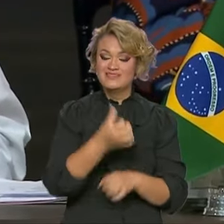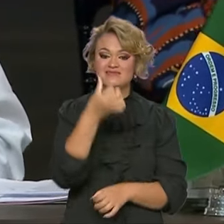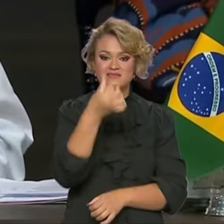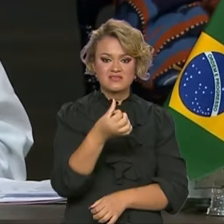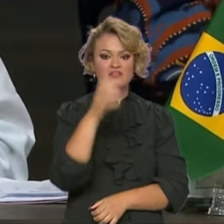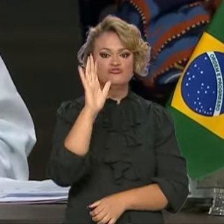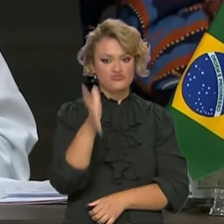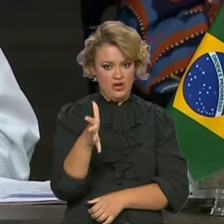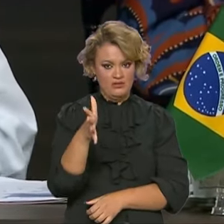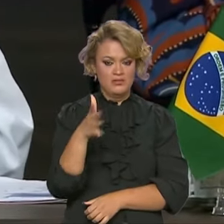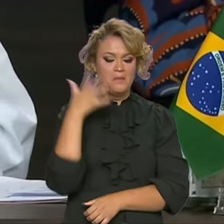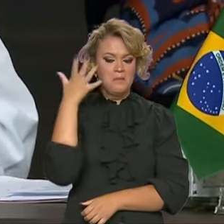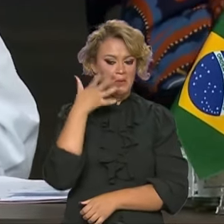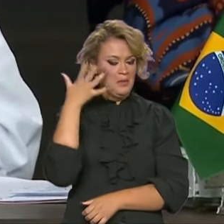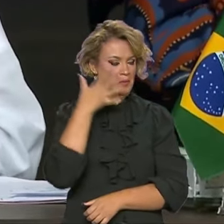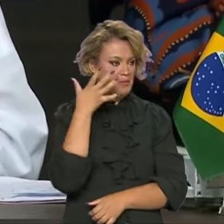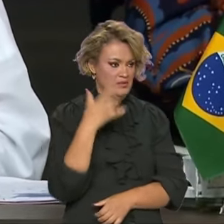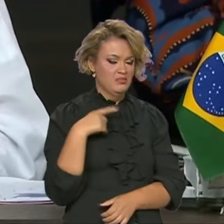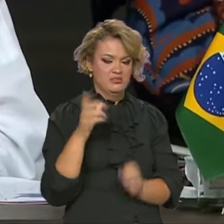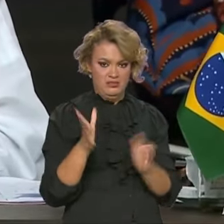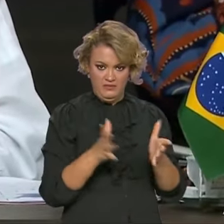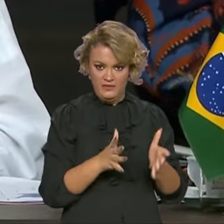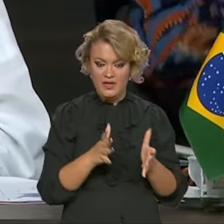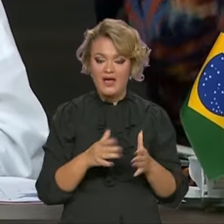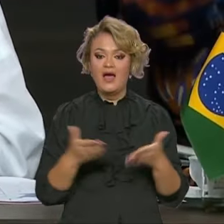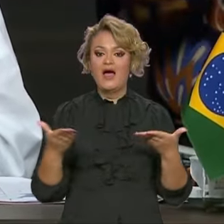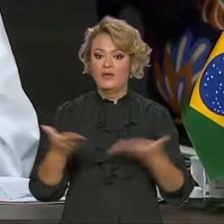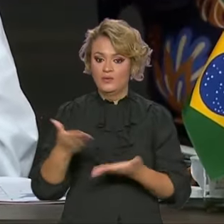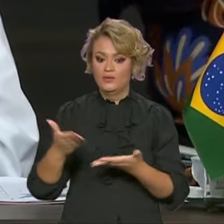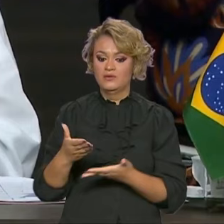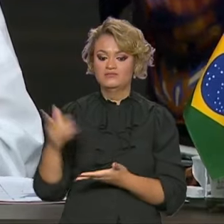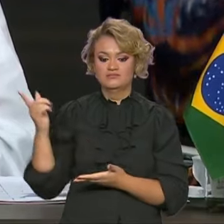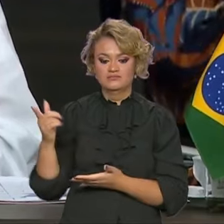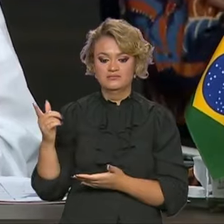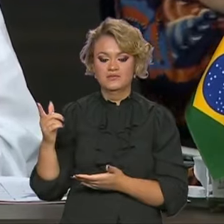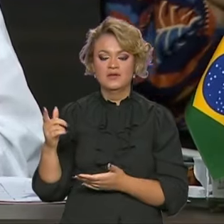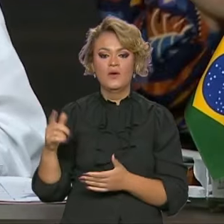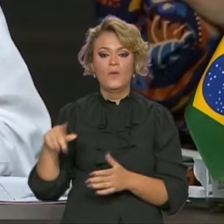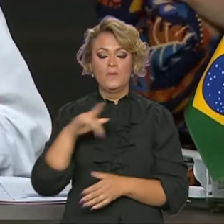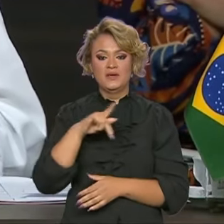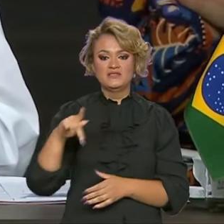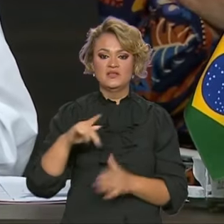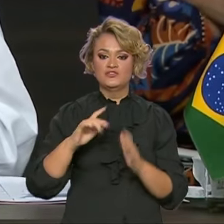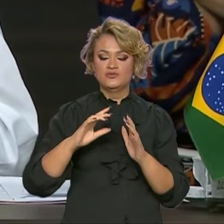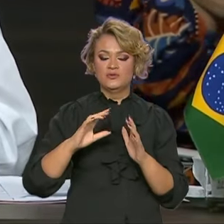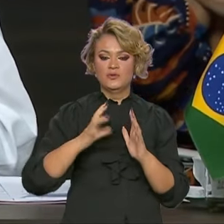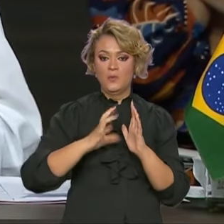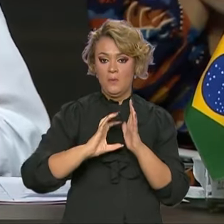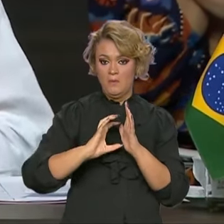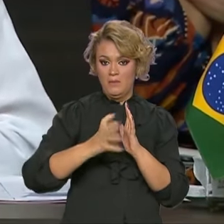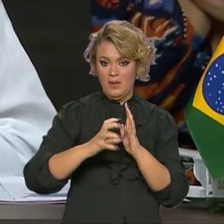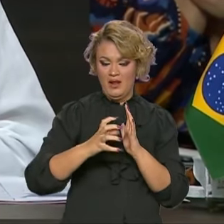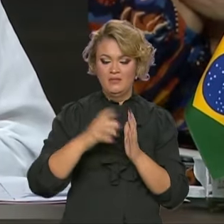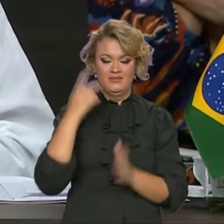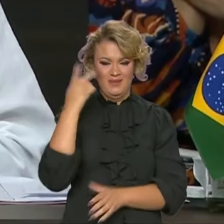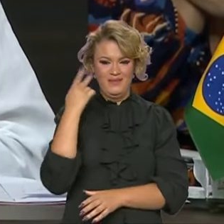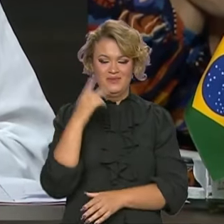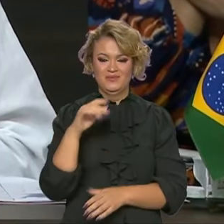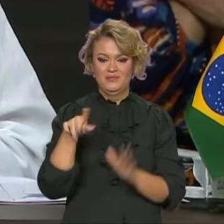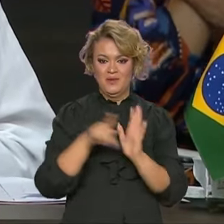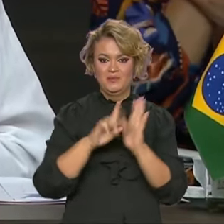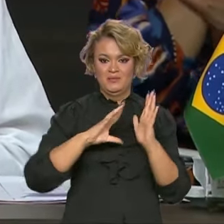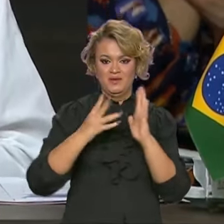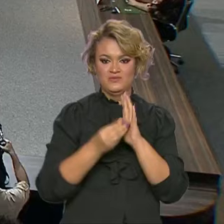a sexta plenária relatada. Passaremos agora a palavra ao presidente do Parlamento Amazônico, Parlamar, senador